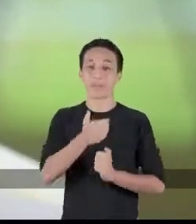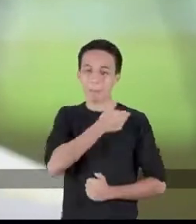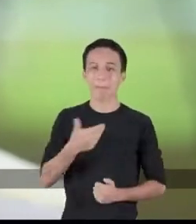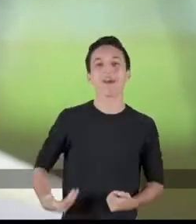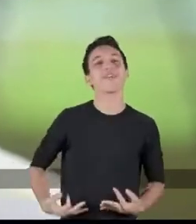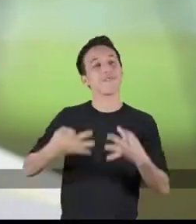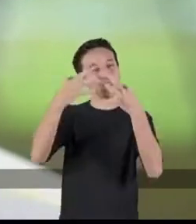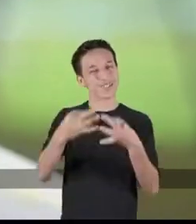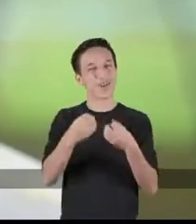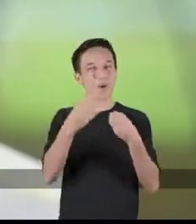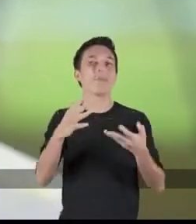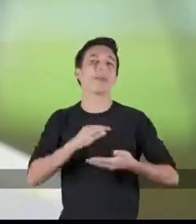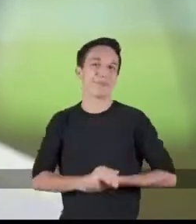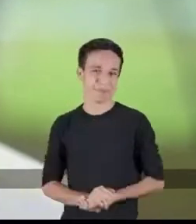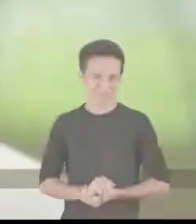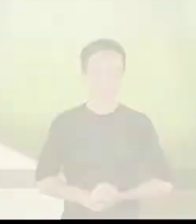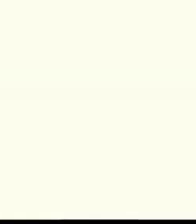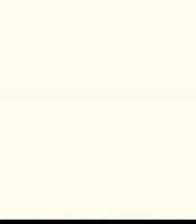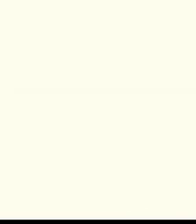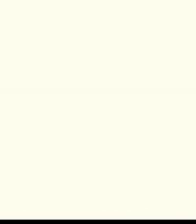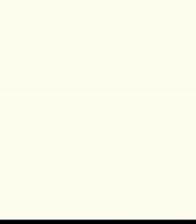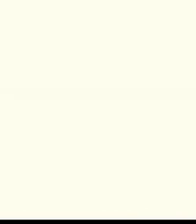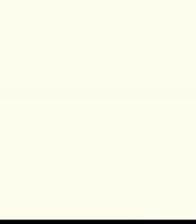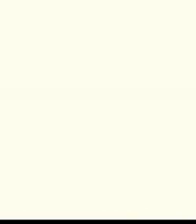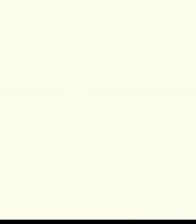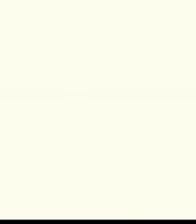fazer o certo, para fazer o bem.